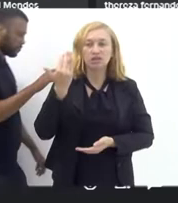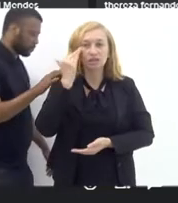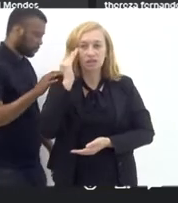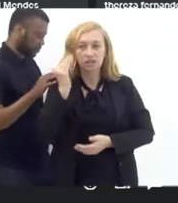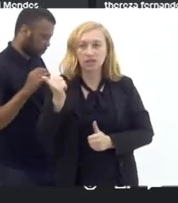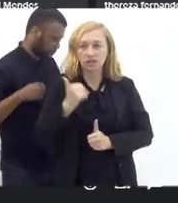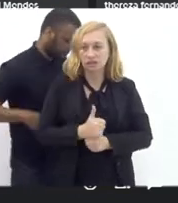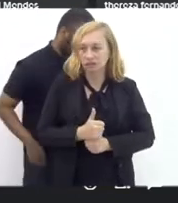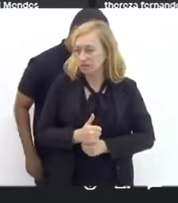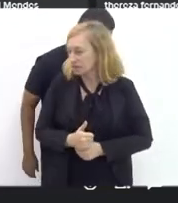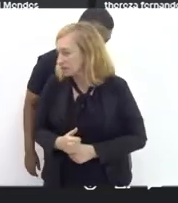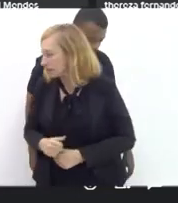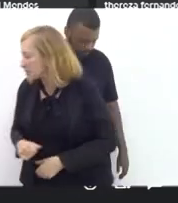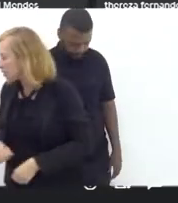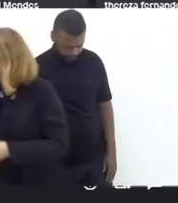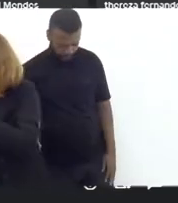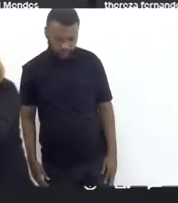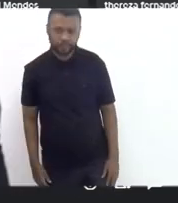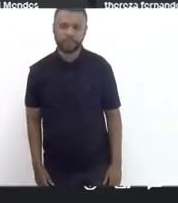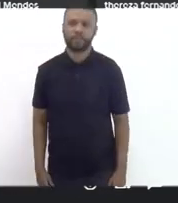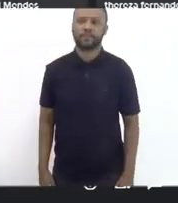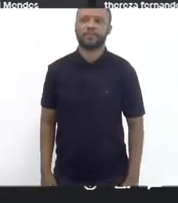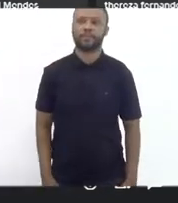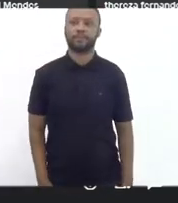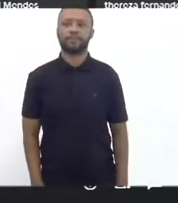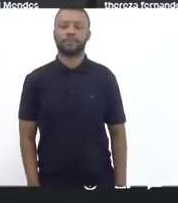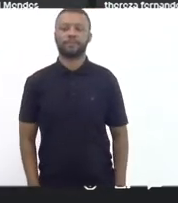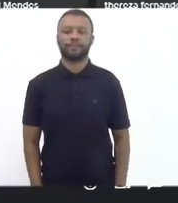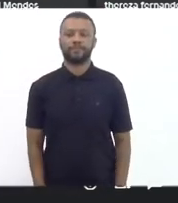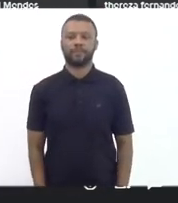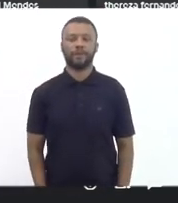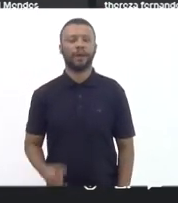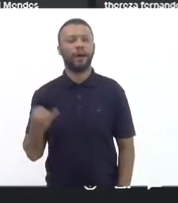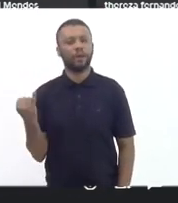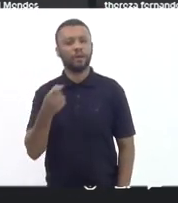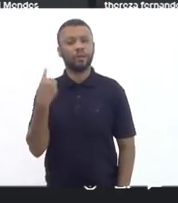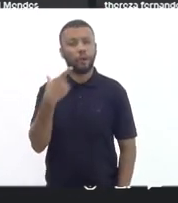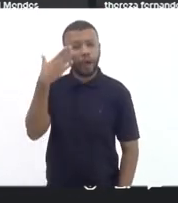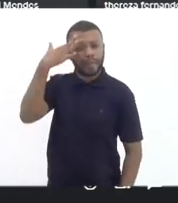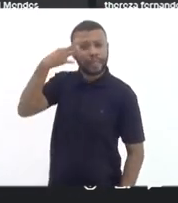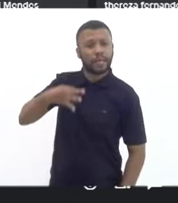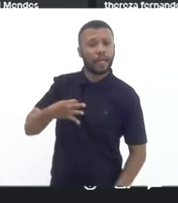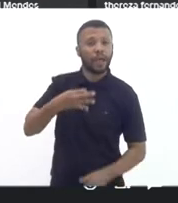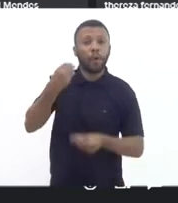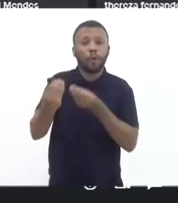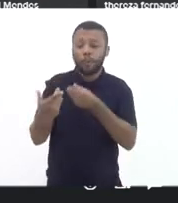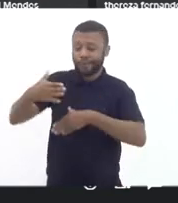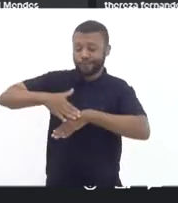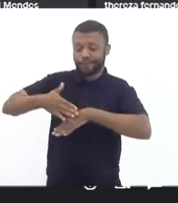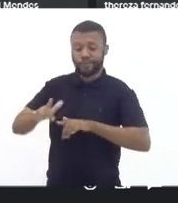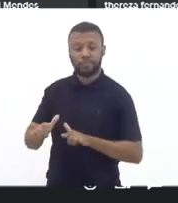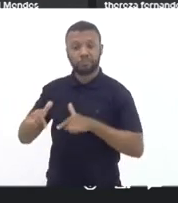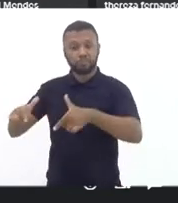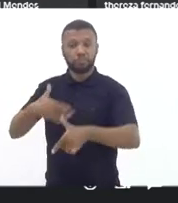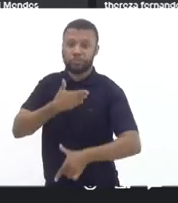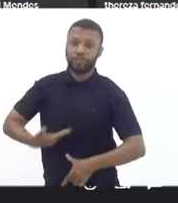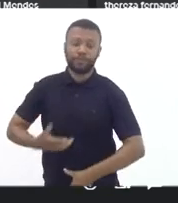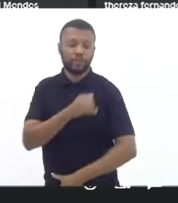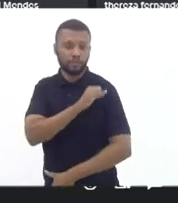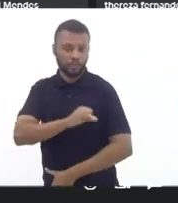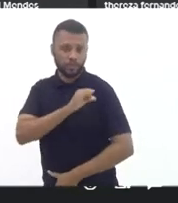entenda aonde o governo do estado vai chegar, como ele pode fazer e organizar isso da melhor forma